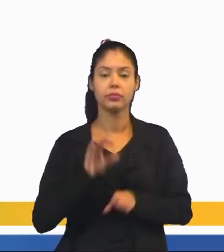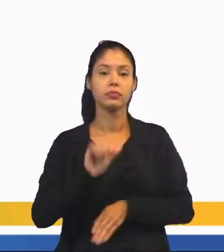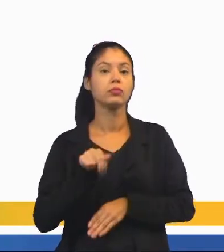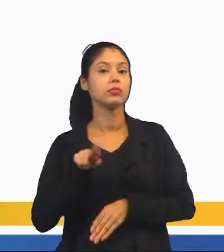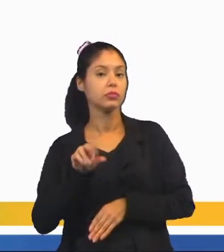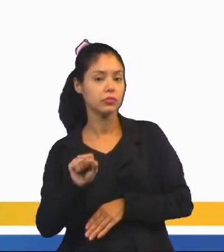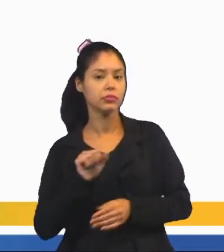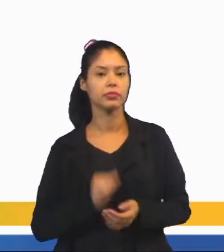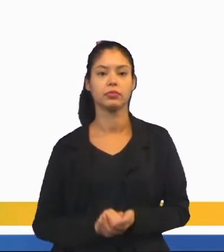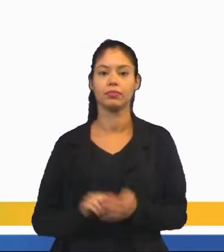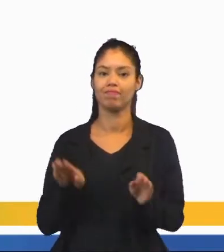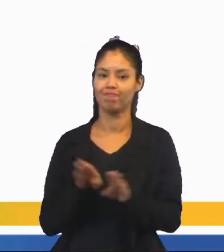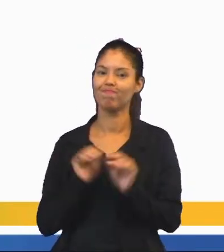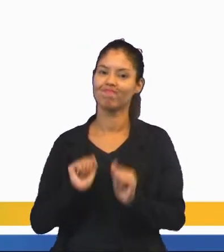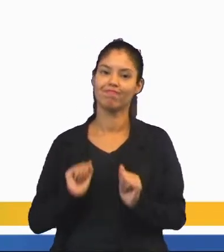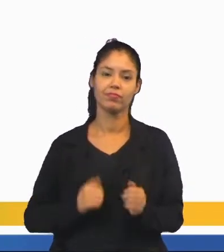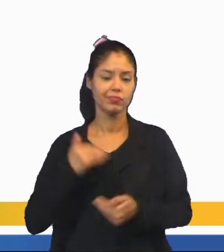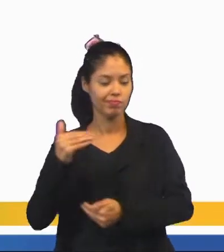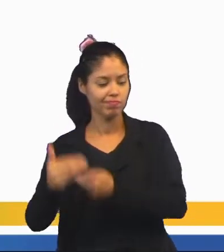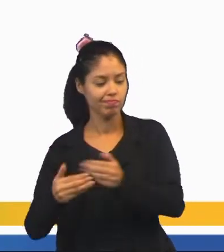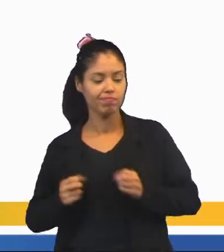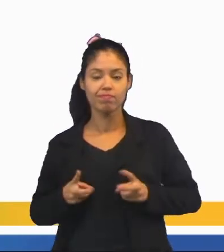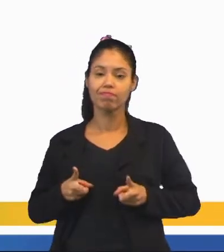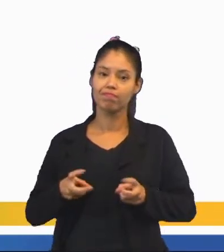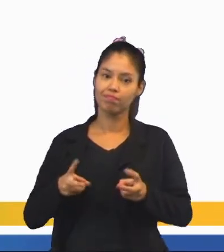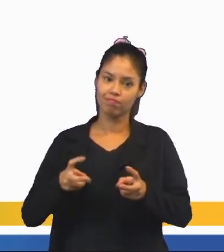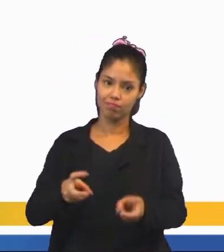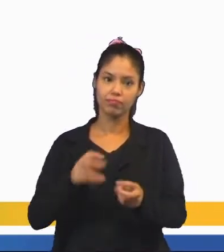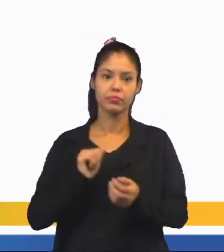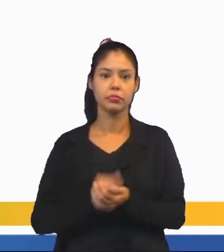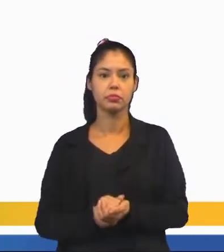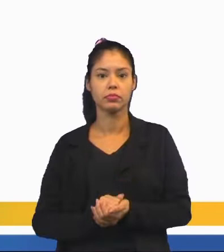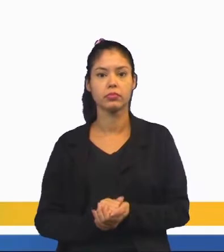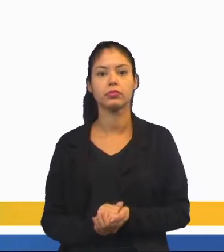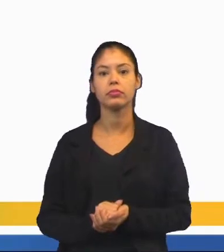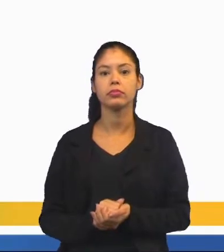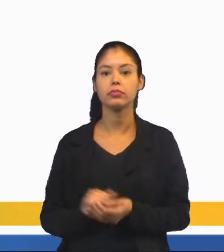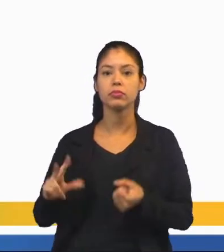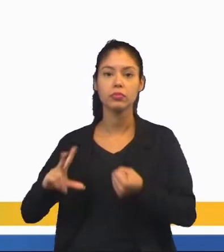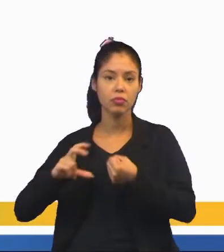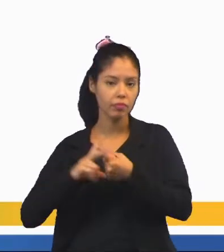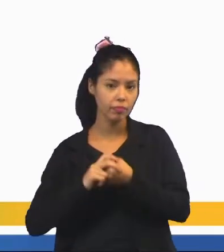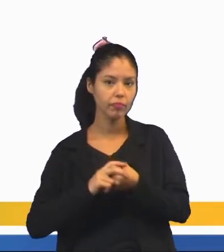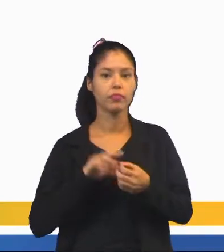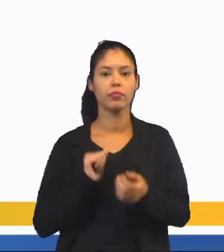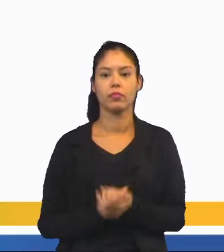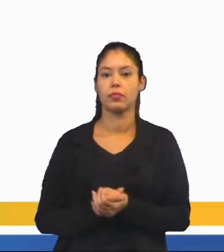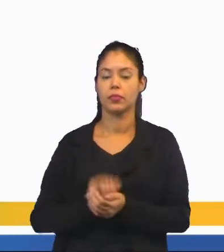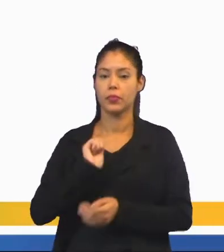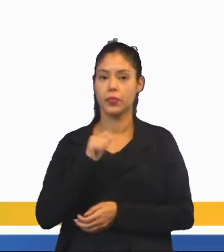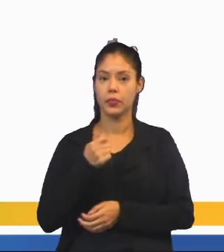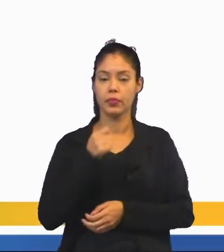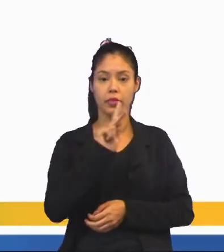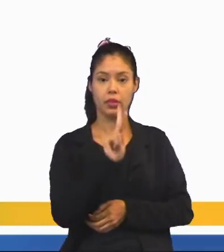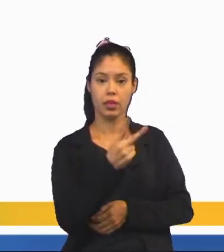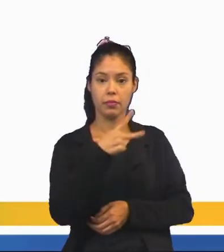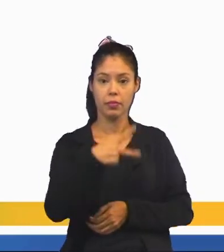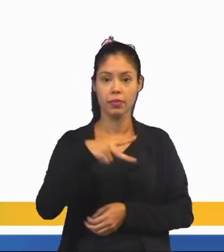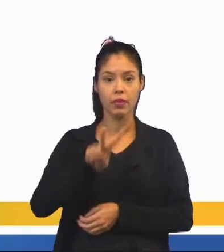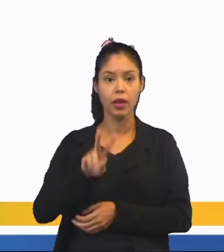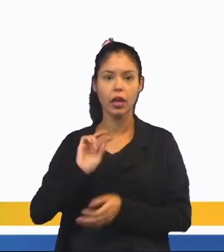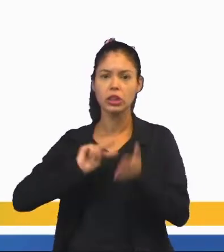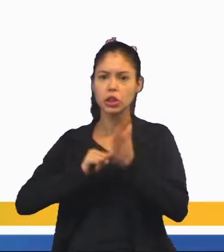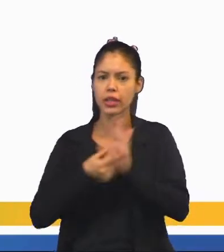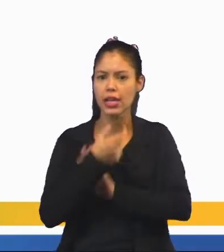até desenvolver câncer, dependendo do tipo de vírus. O HPV, sigla que está em inglês